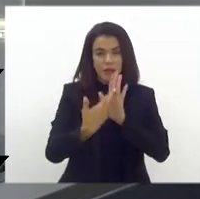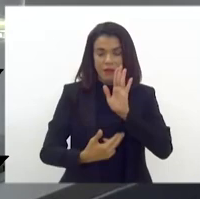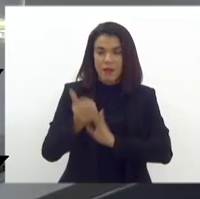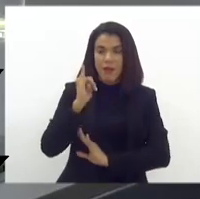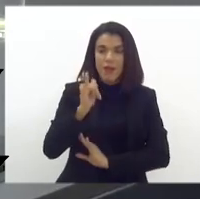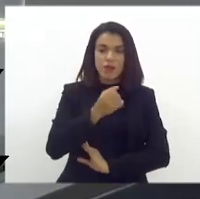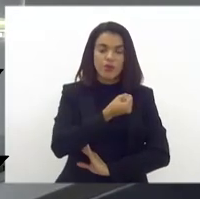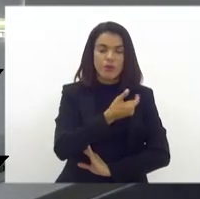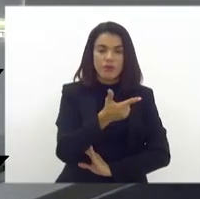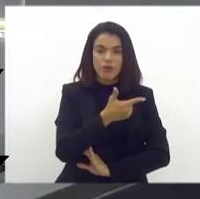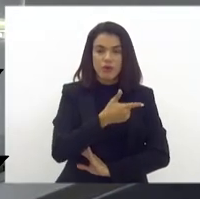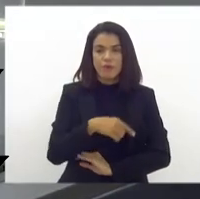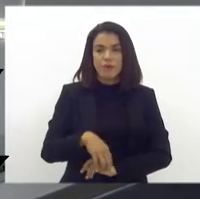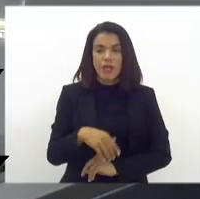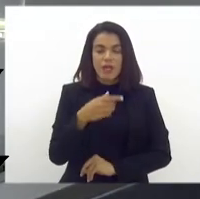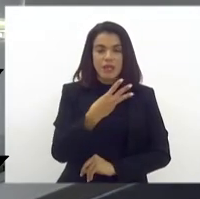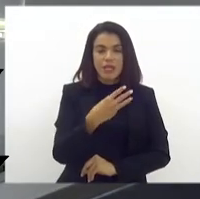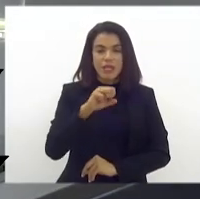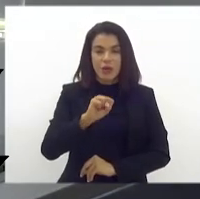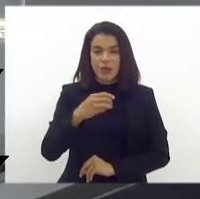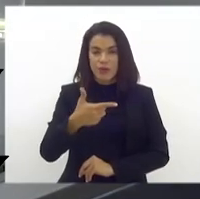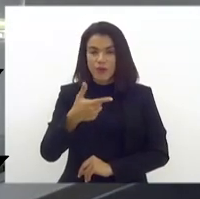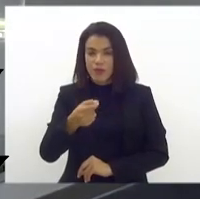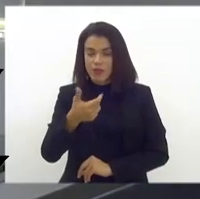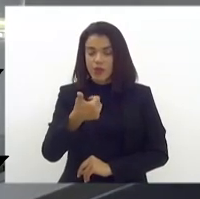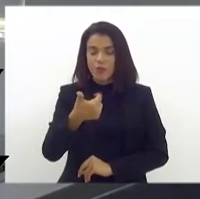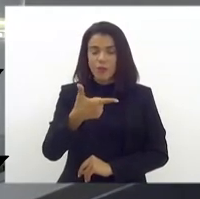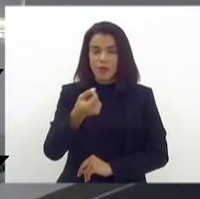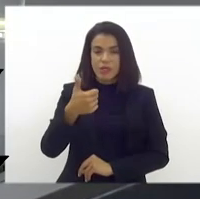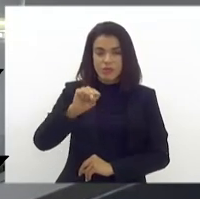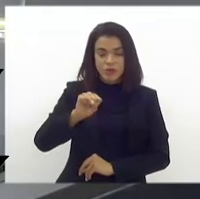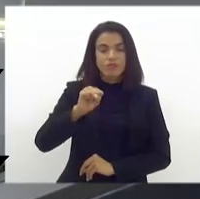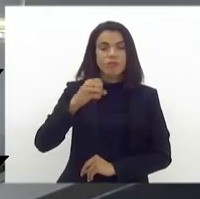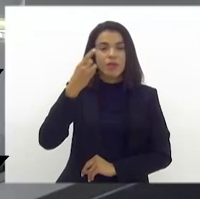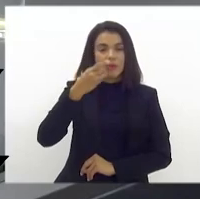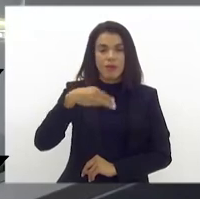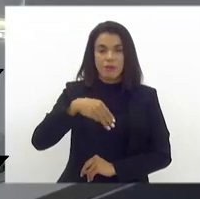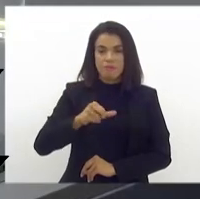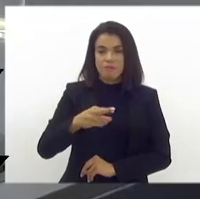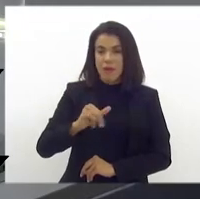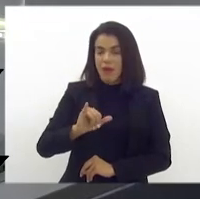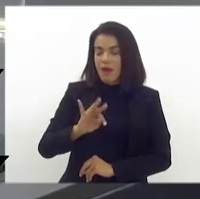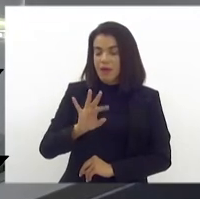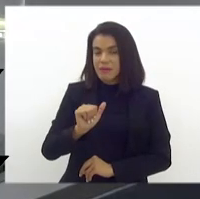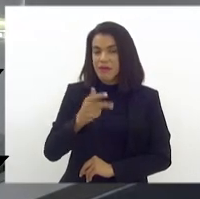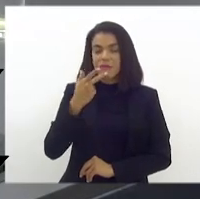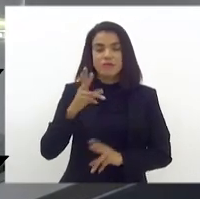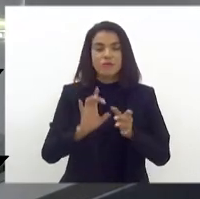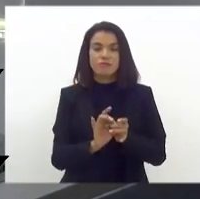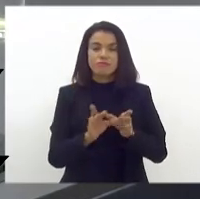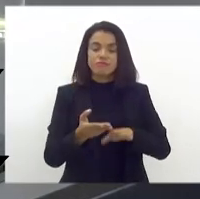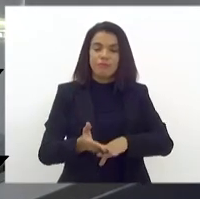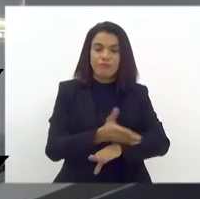o 22 da pauta, trata-se do PL 3820 de 18, de autoria da deputada Marta Rocha, que dispõe sobre a autorização prévia